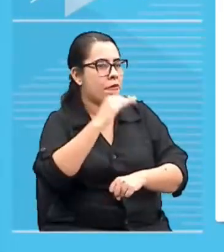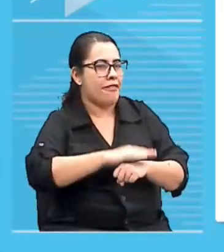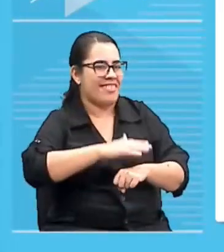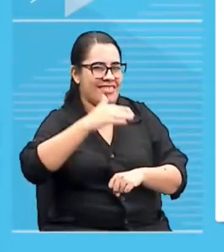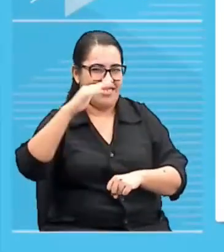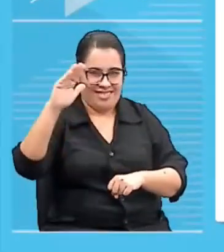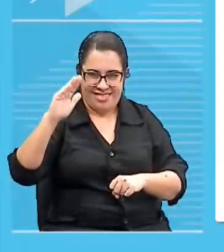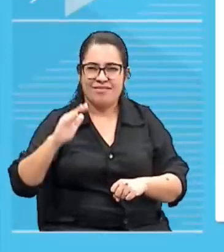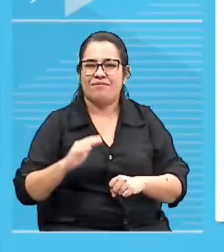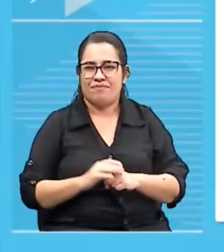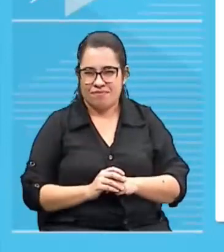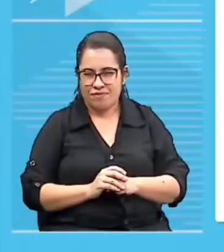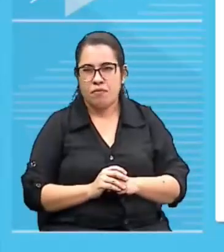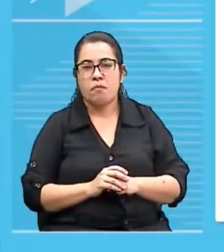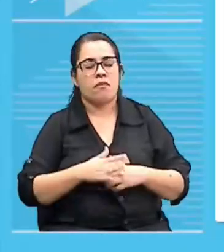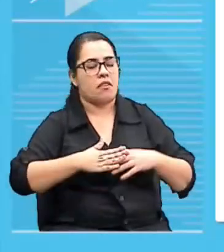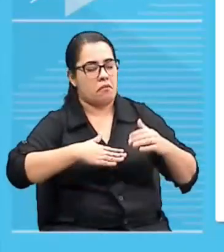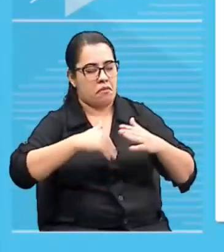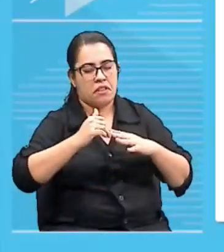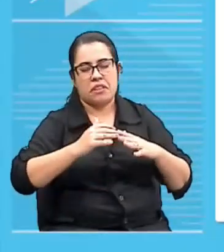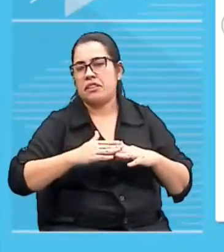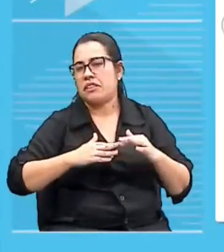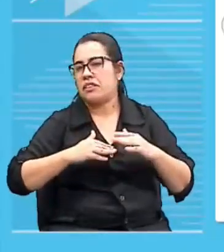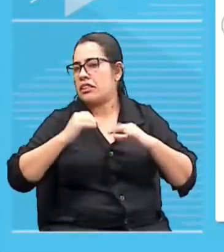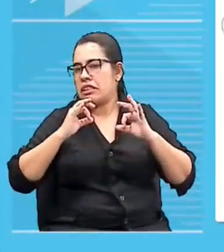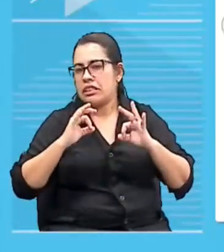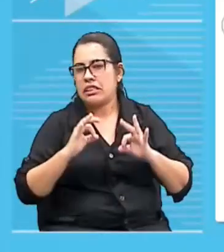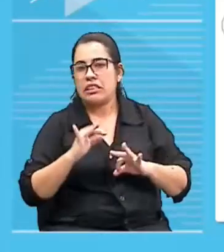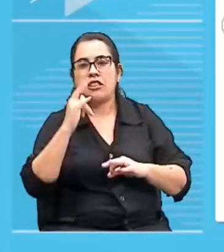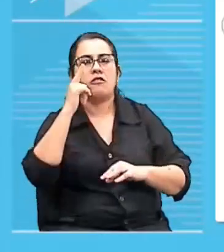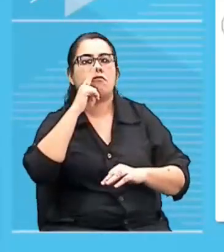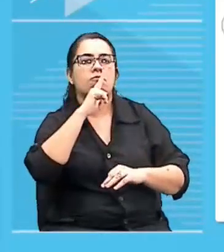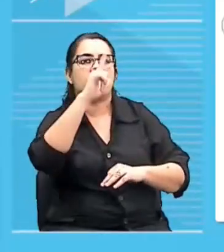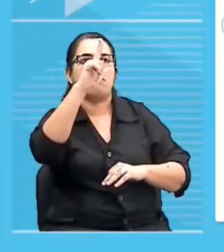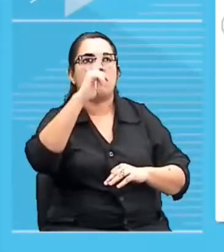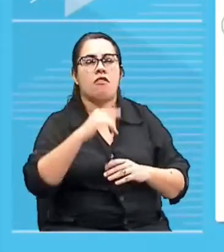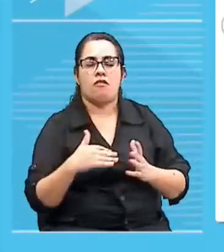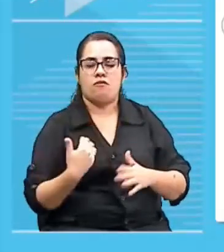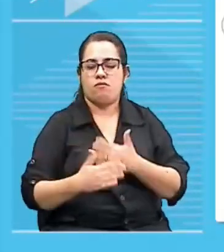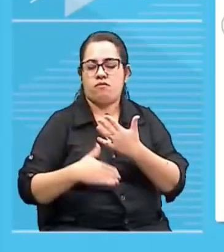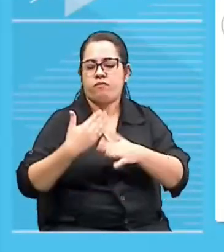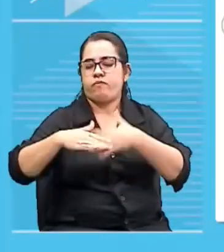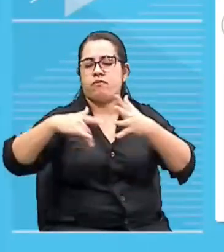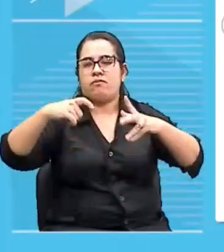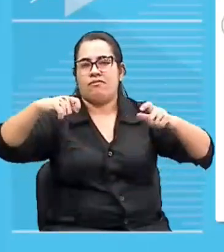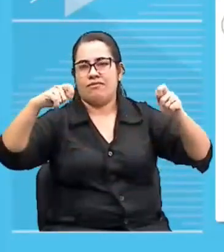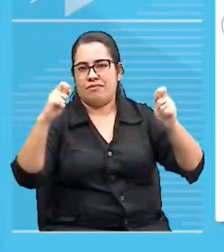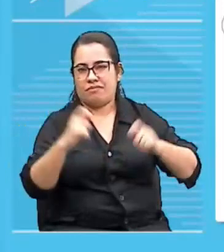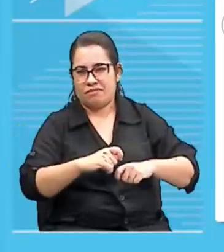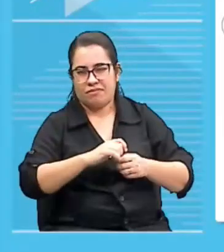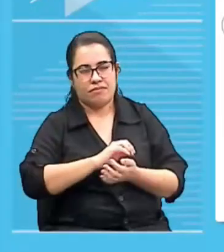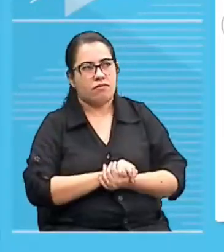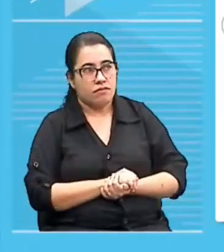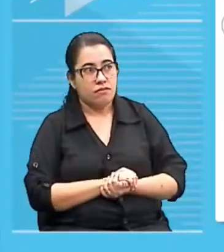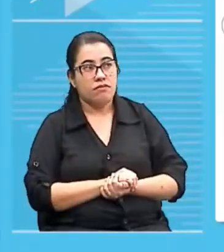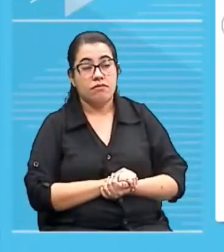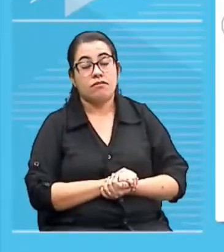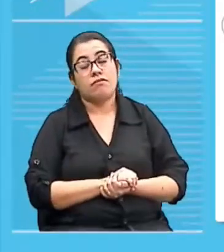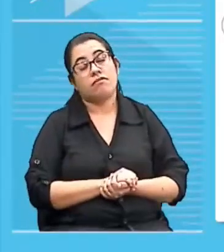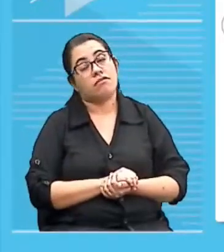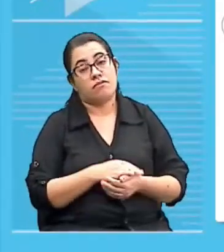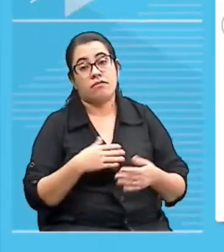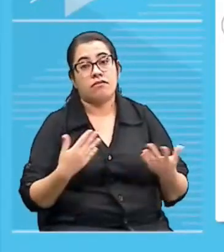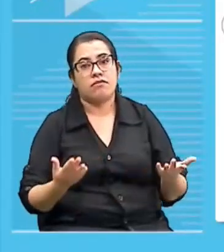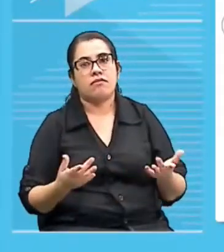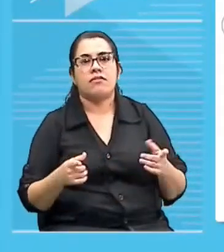extrema importância para um profissional, certo? Para conseguir subir na carreira. E aí,